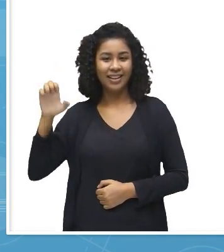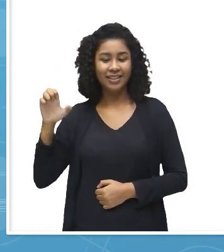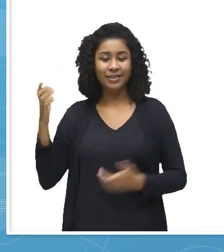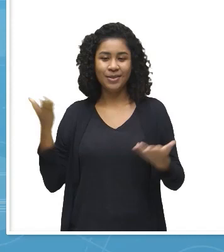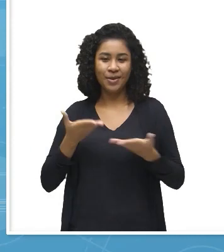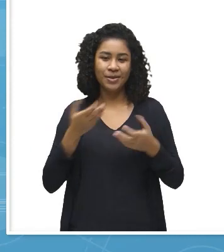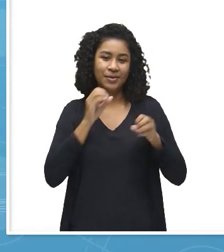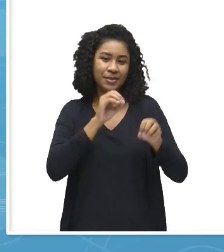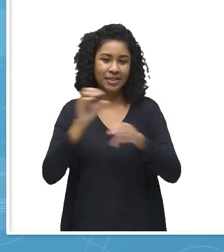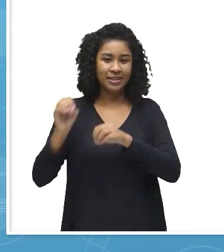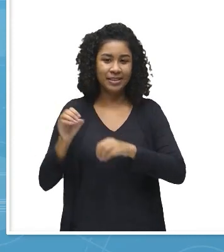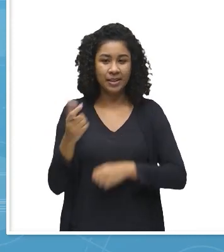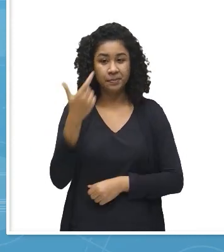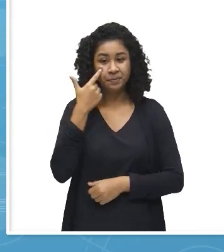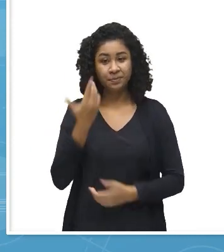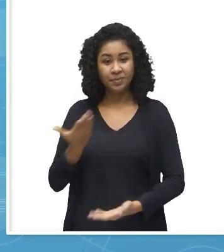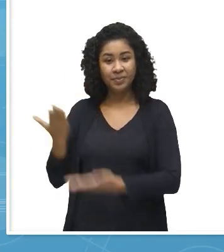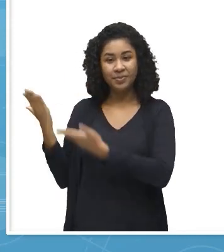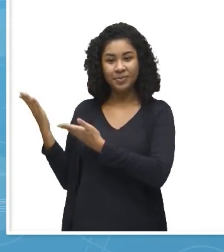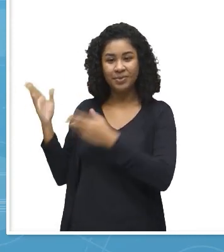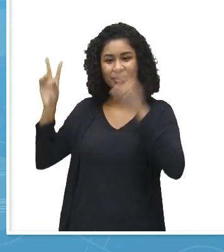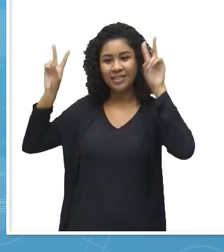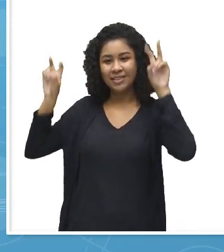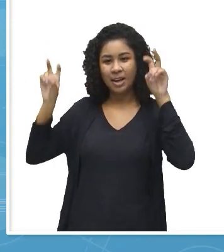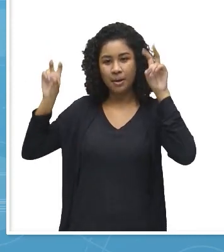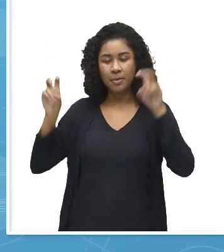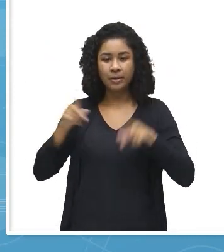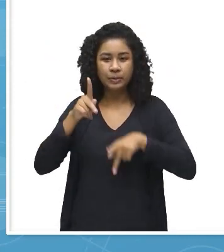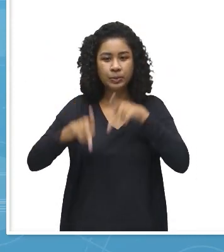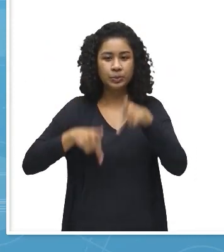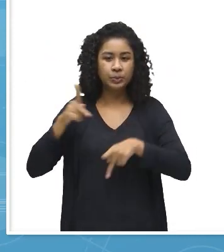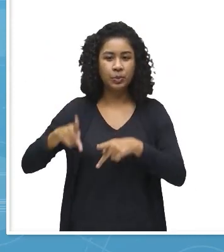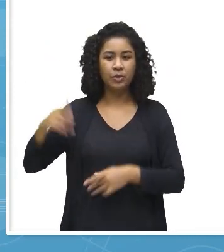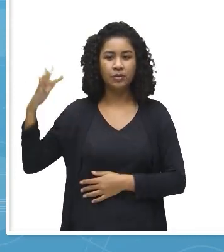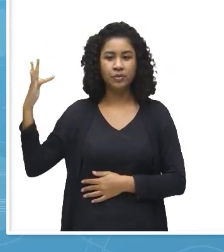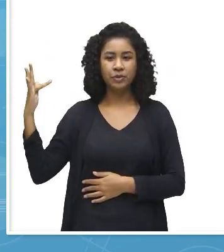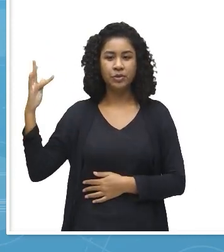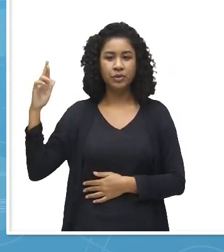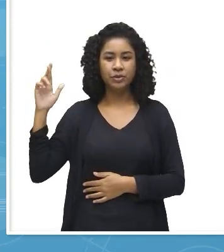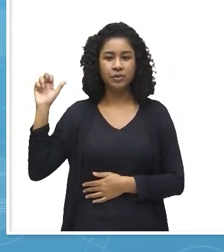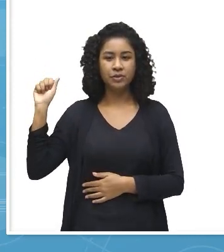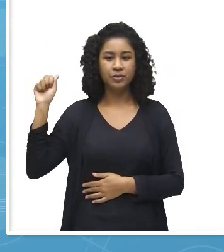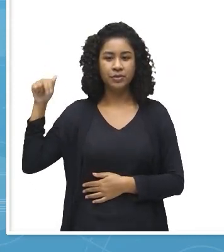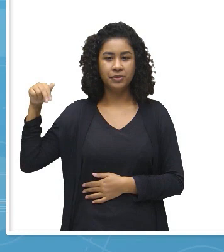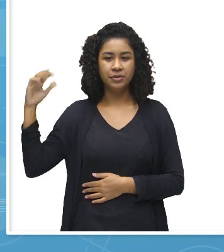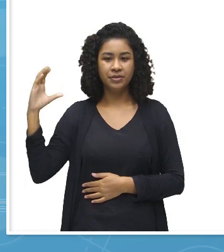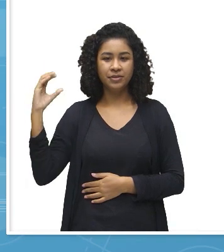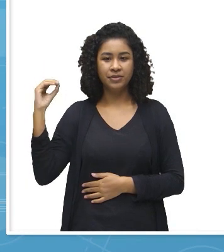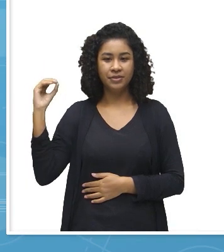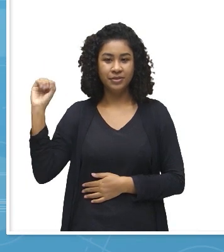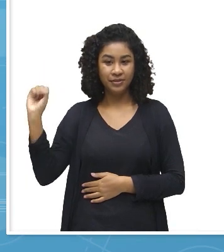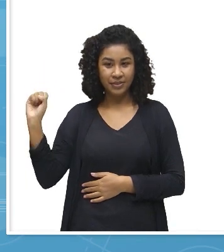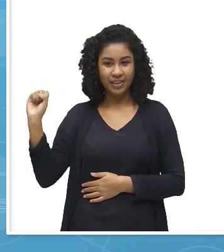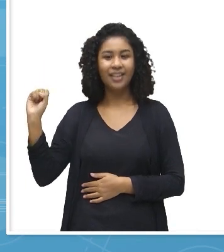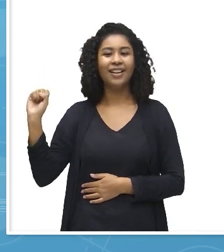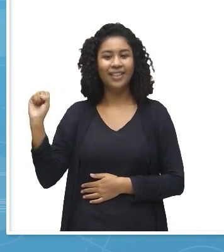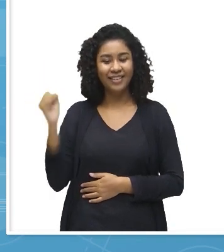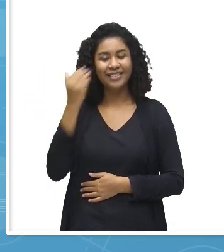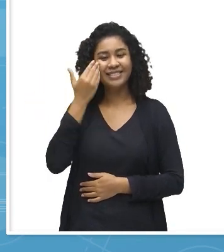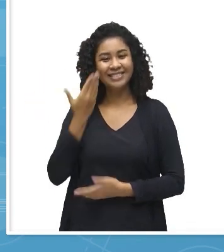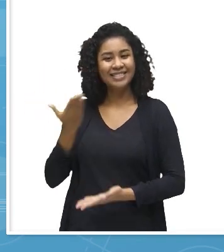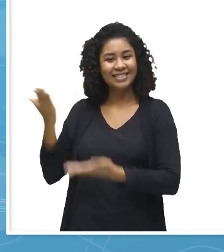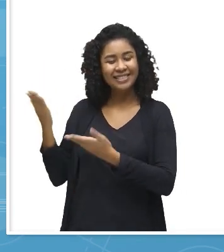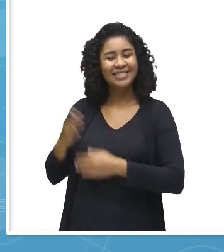ao tema da nossa aula de hoje? O tema da nossa aula de hoje são os francos. Isso mesmo, nós vamos conhecer